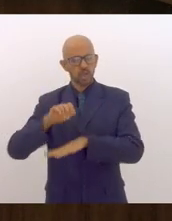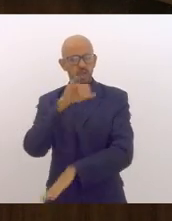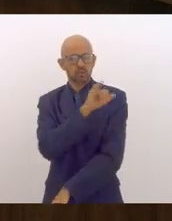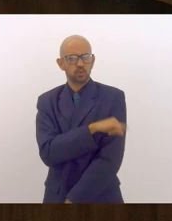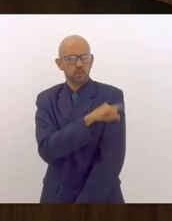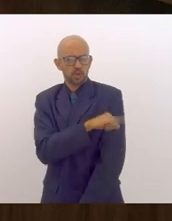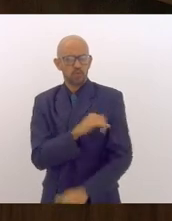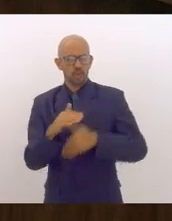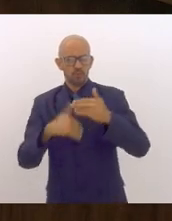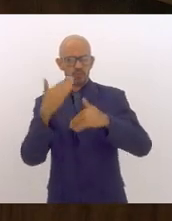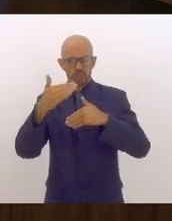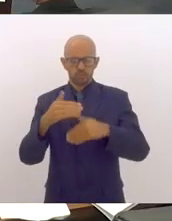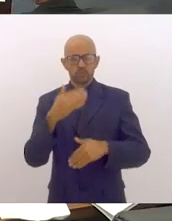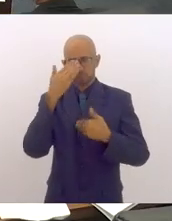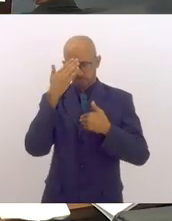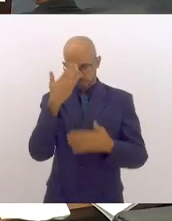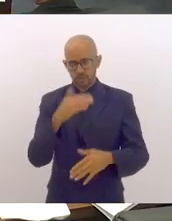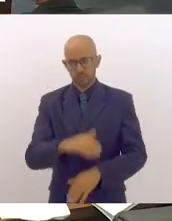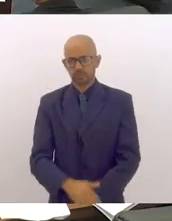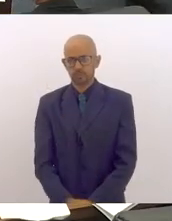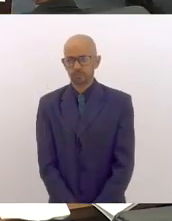nós conquistamos hoje.